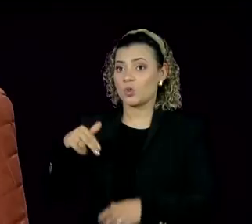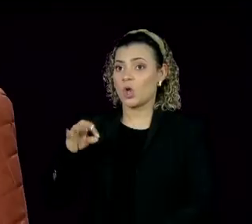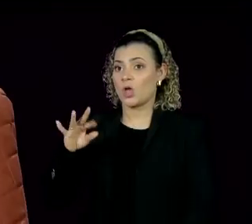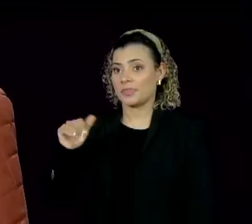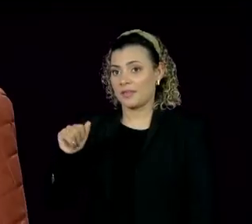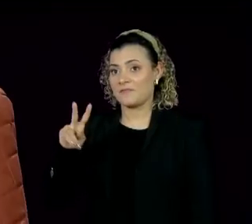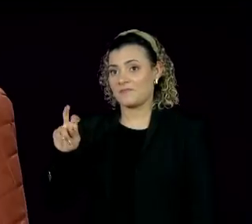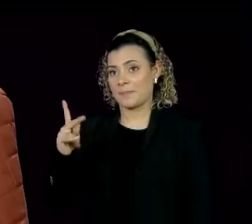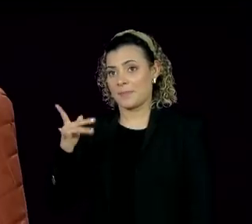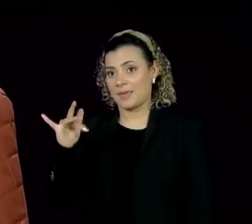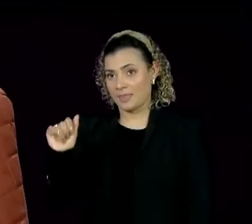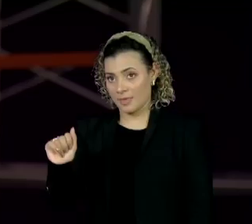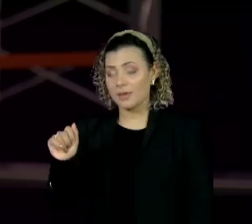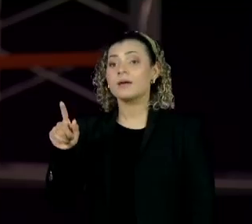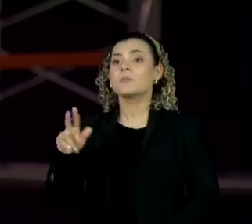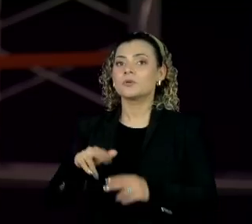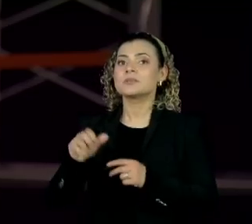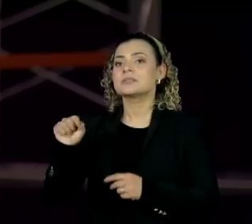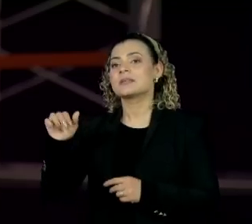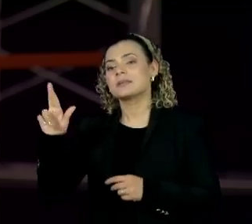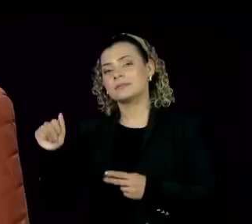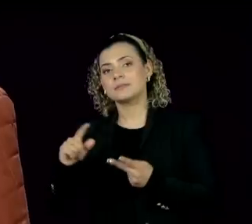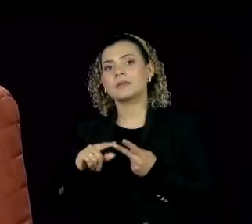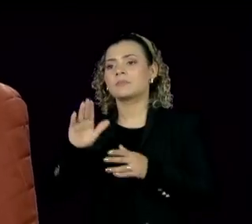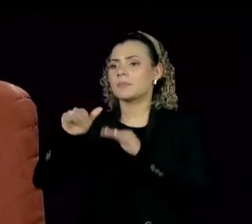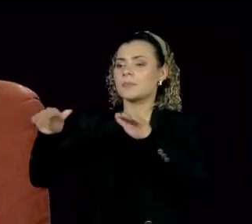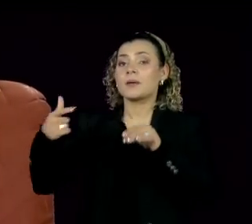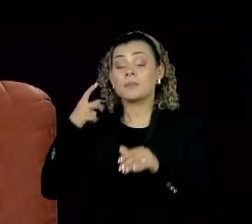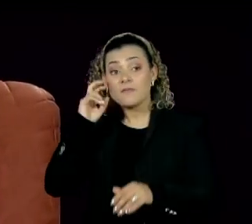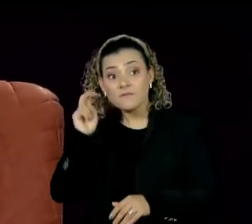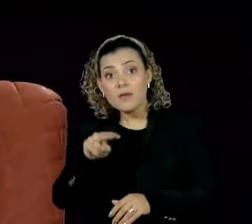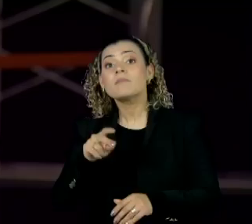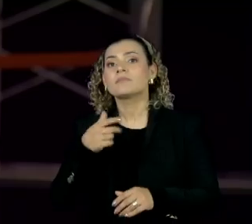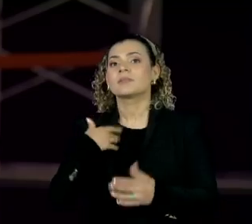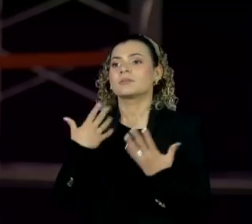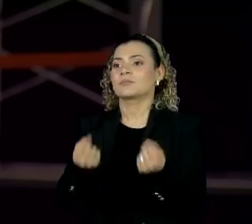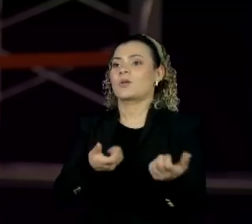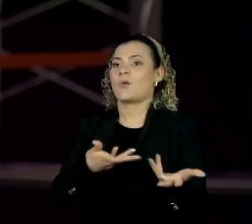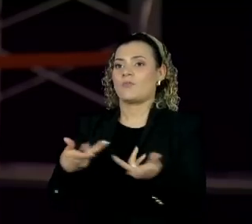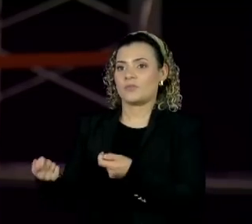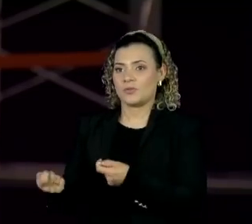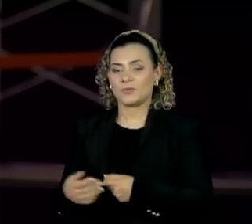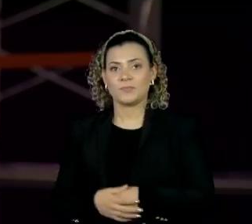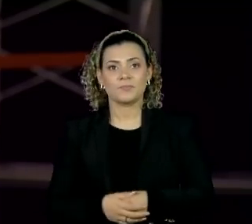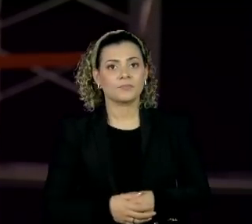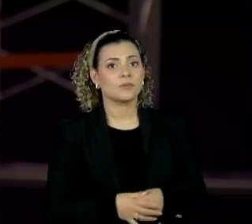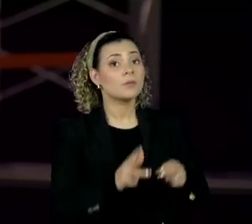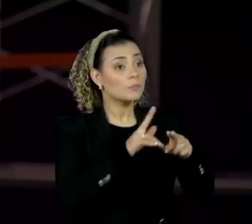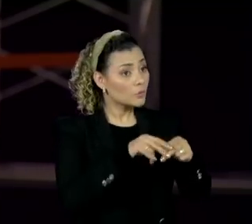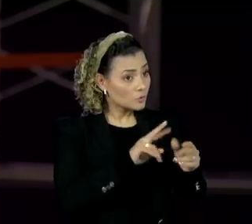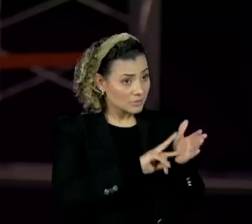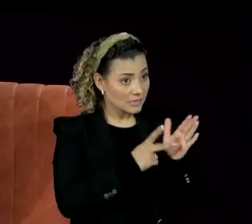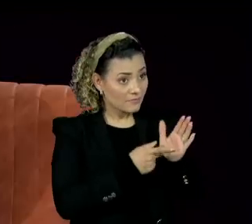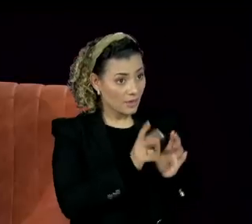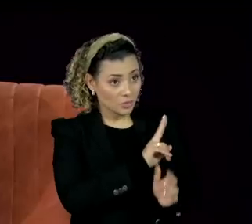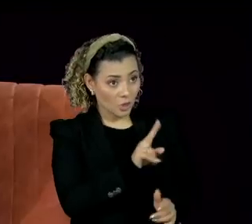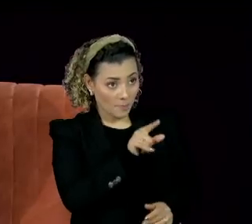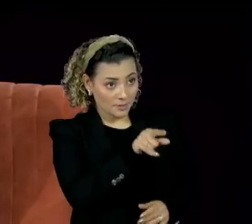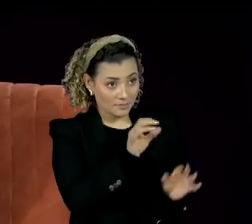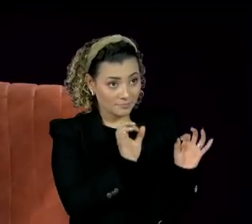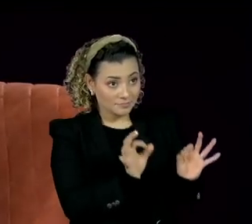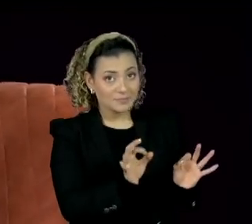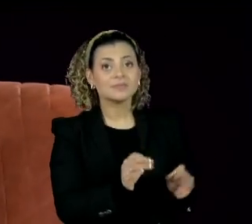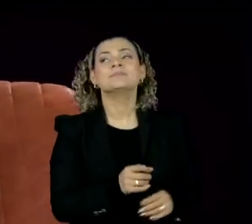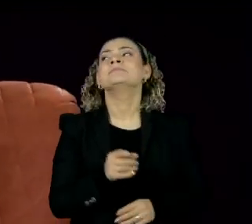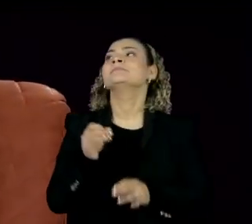que o Evandro e a Márcia, o Barreto foram ver e me chamaram para entrar na Blitz. E esse nome faz jus ao significado, né? Não, com